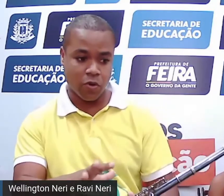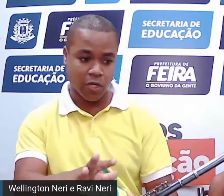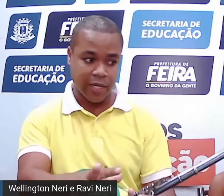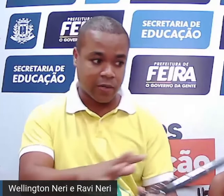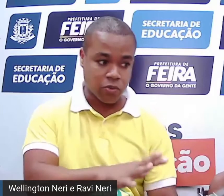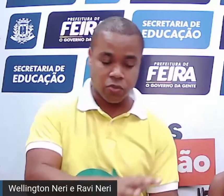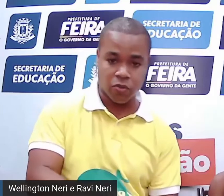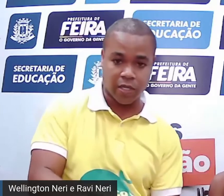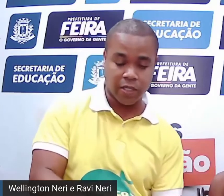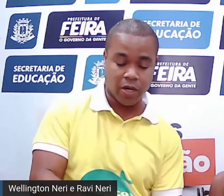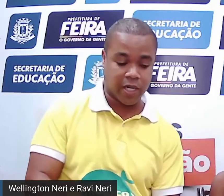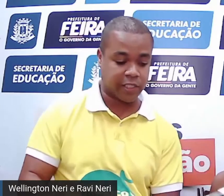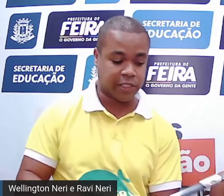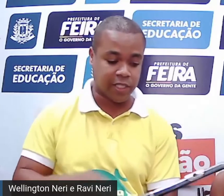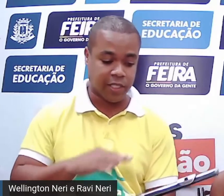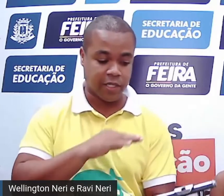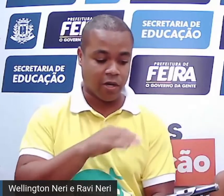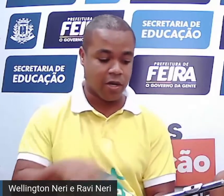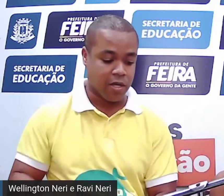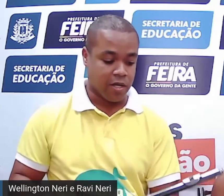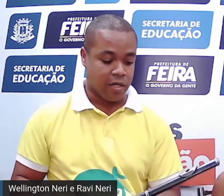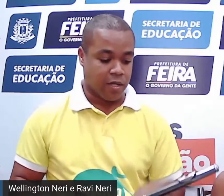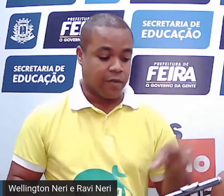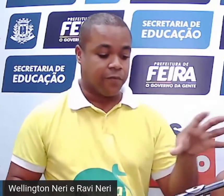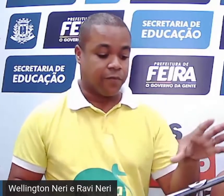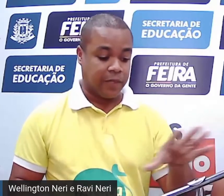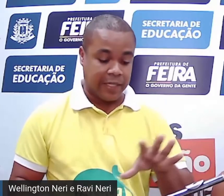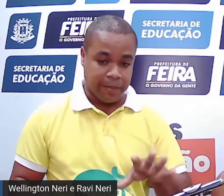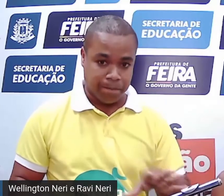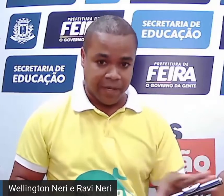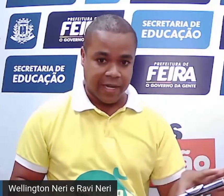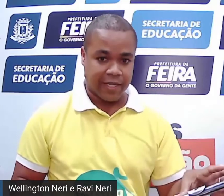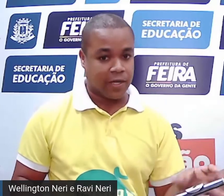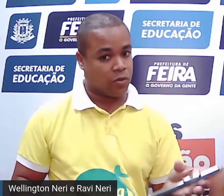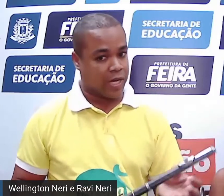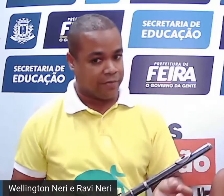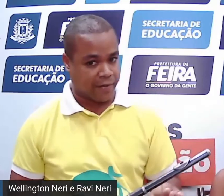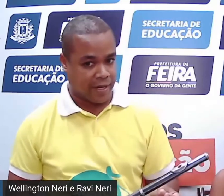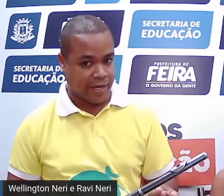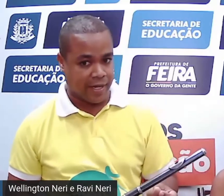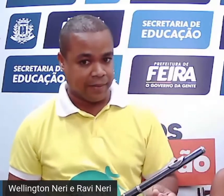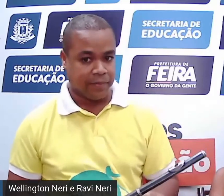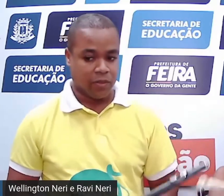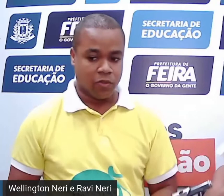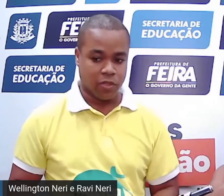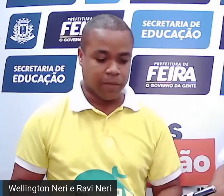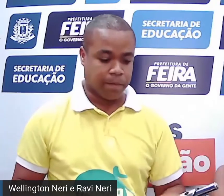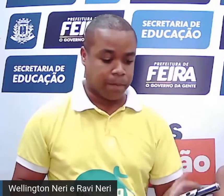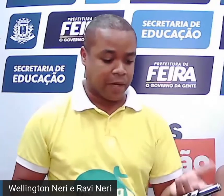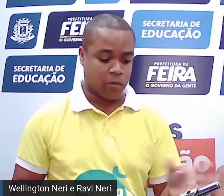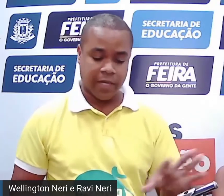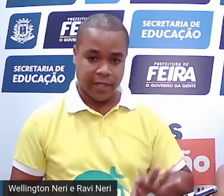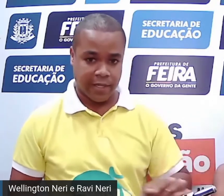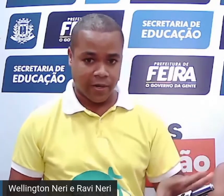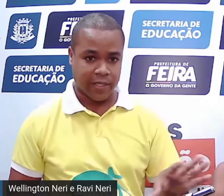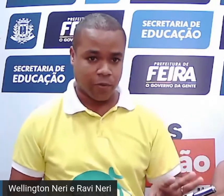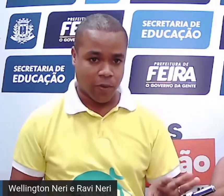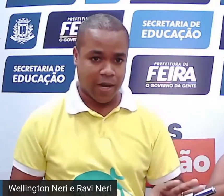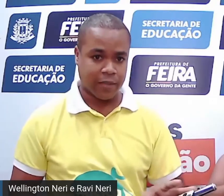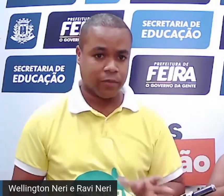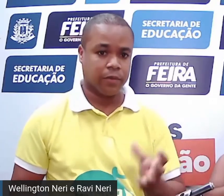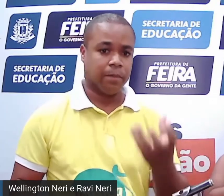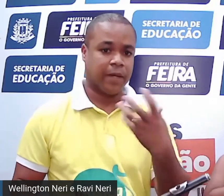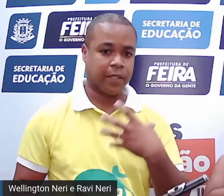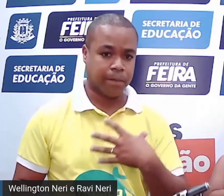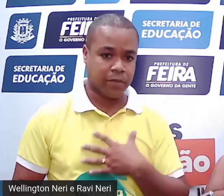o colega usou ali, ó, a gente tem que, ó, limpar, né, ou lavar, ou limpar com material